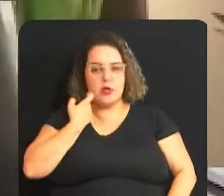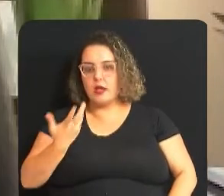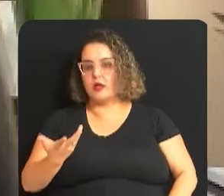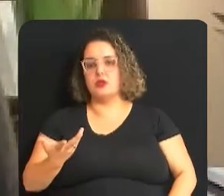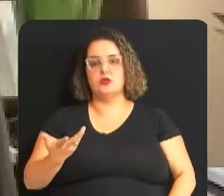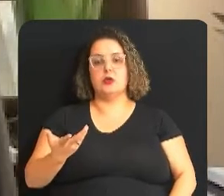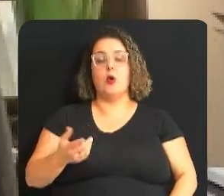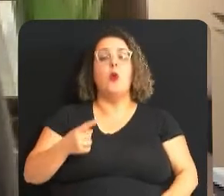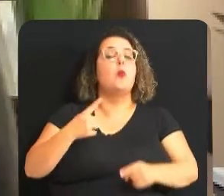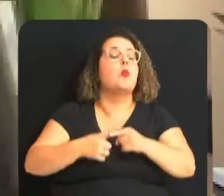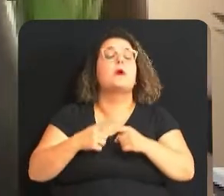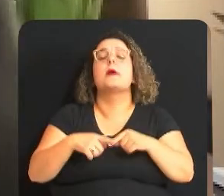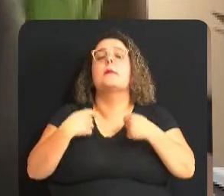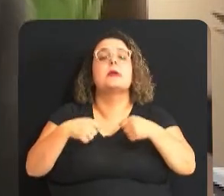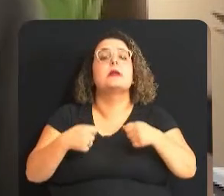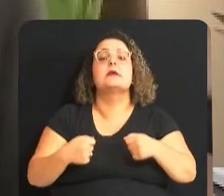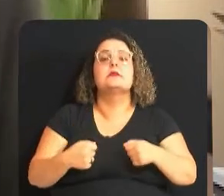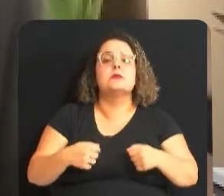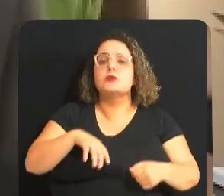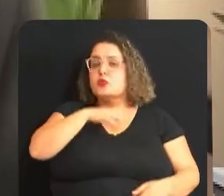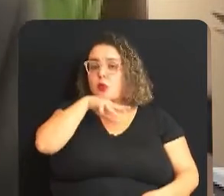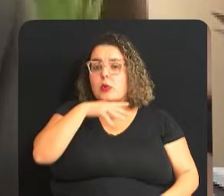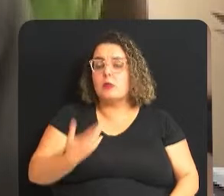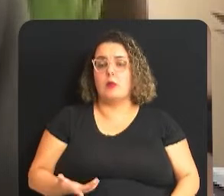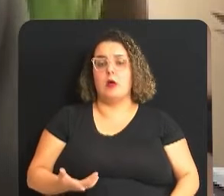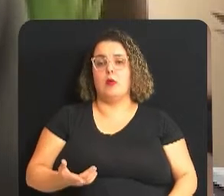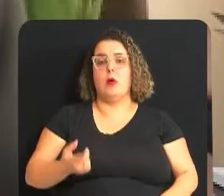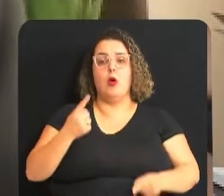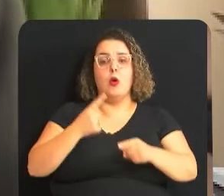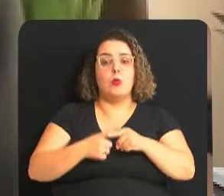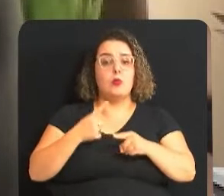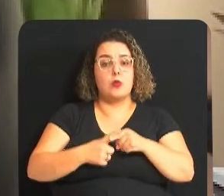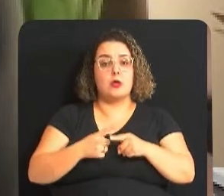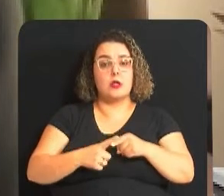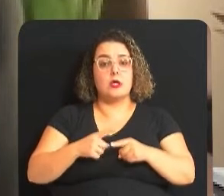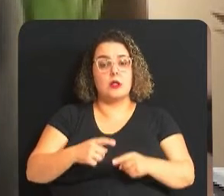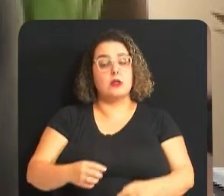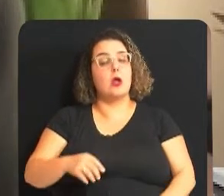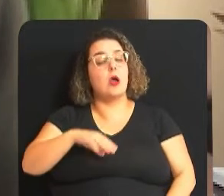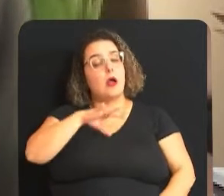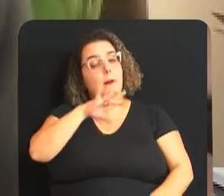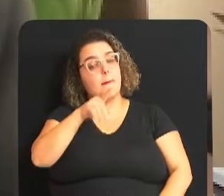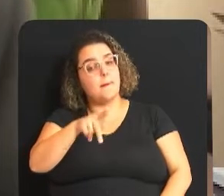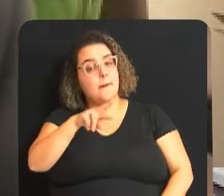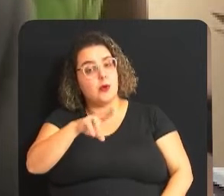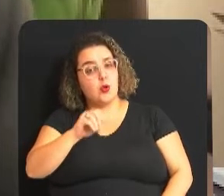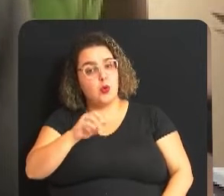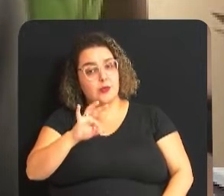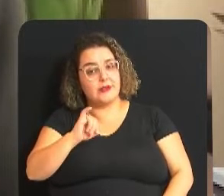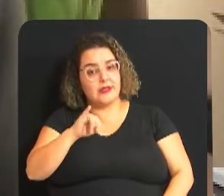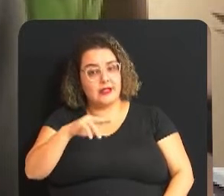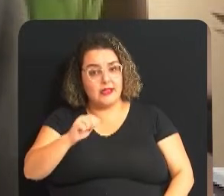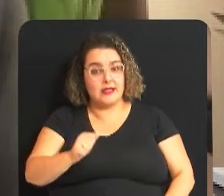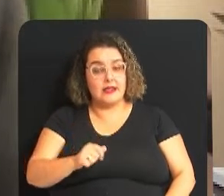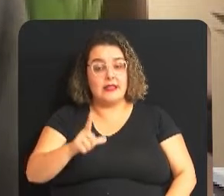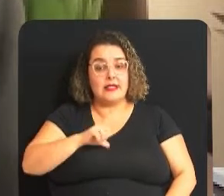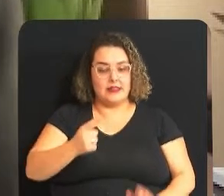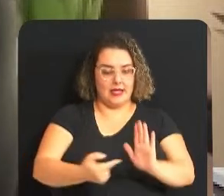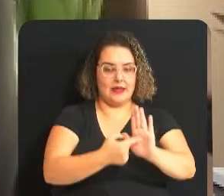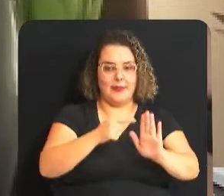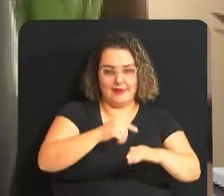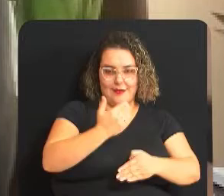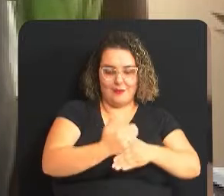da proteína de origem animal? Porque é apenas na proteína de origem animal que existem os tijolos essenciais,